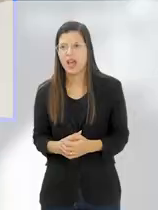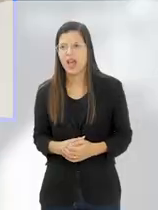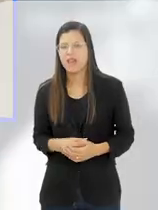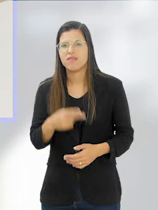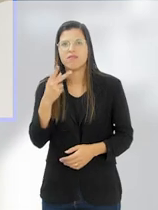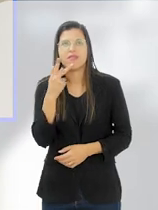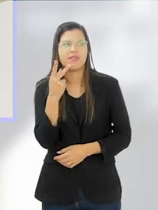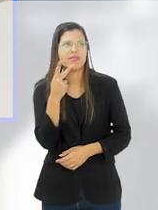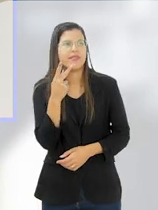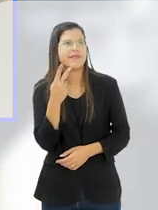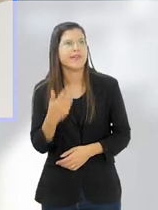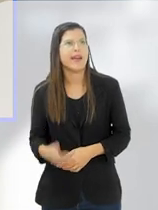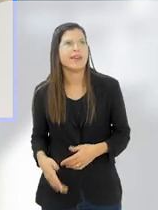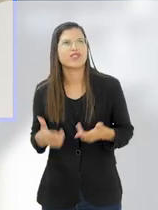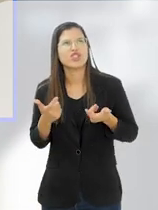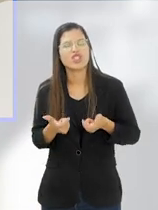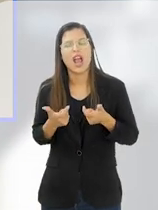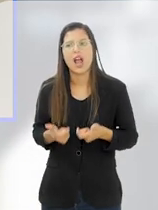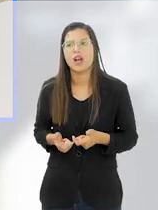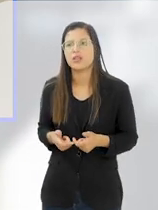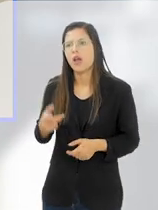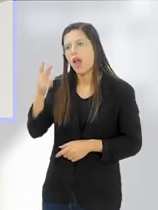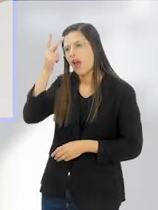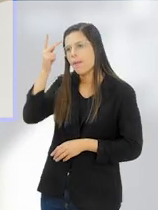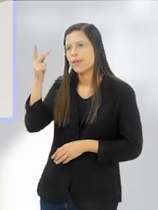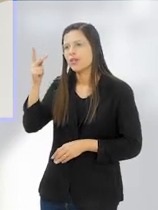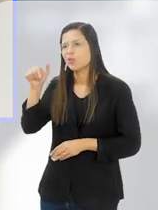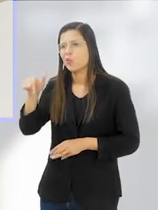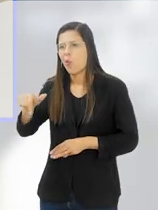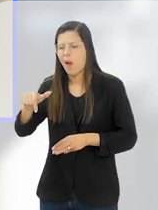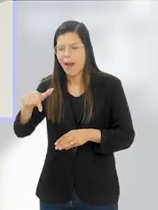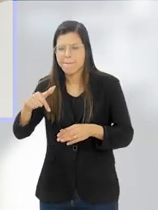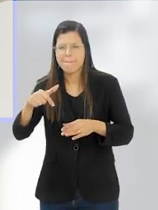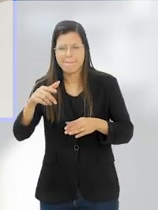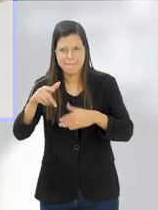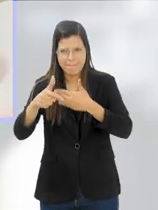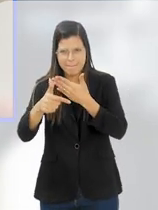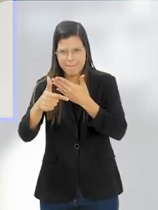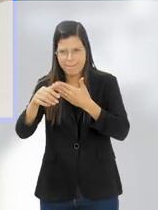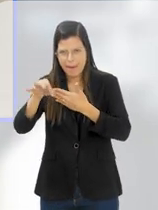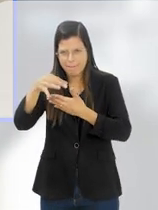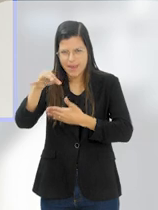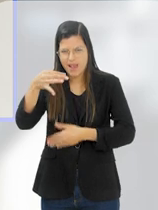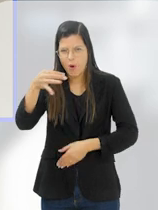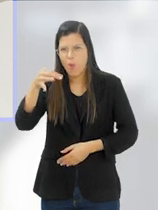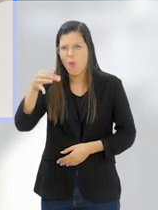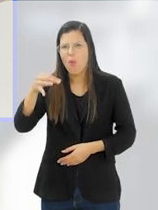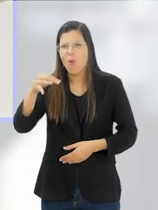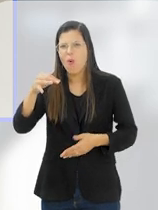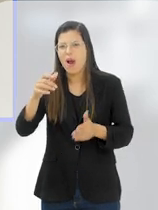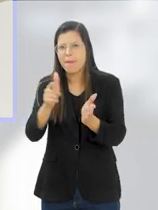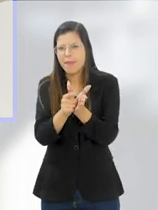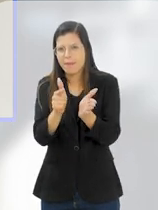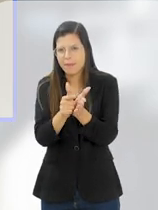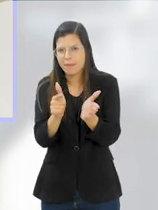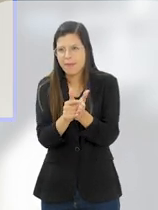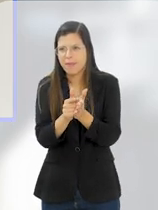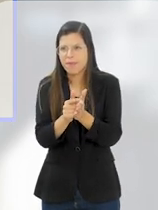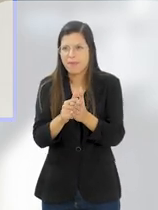cara, que saco, não sei o quê. Aí alguém bota um rolo de papel guardanapo, aqueles rolos de